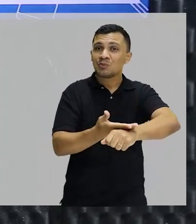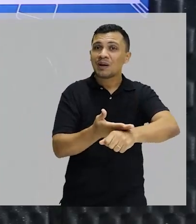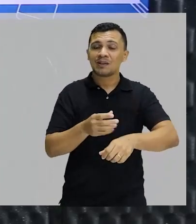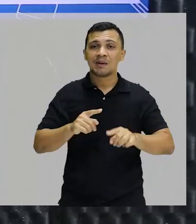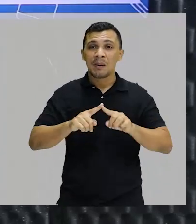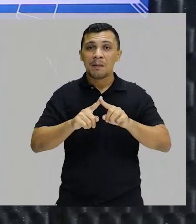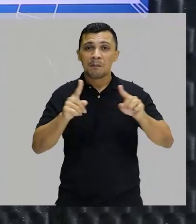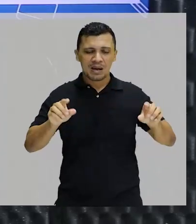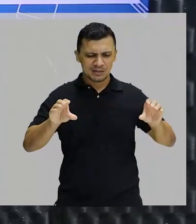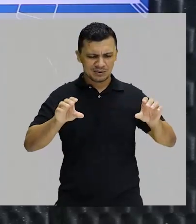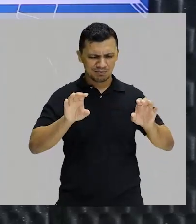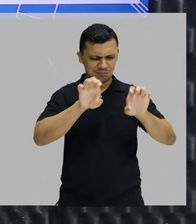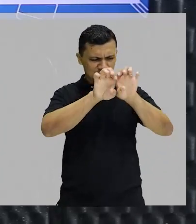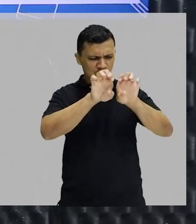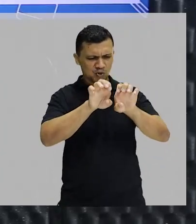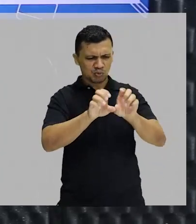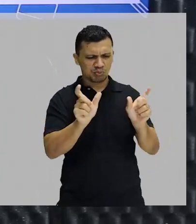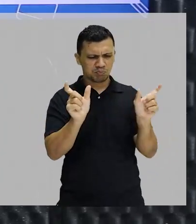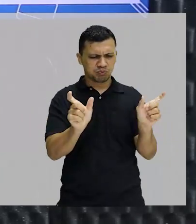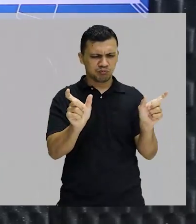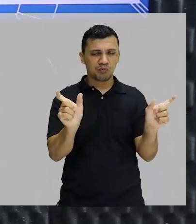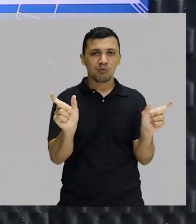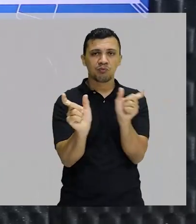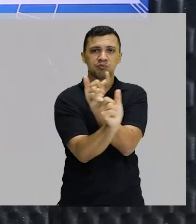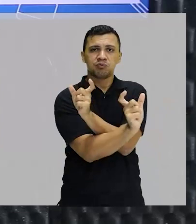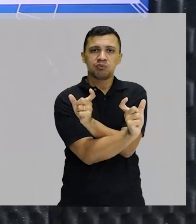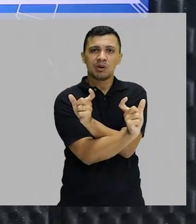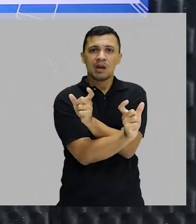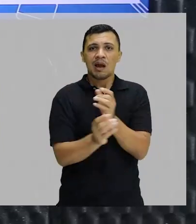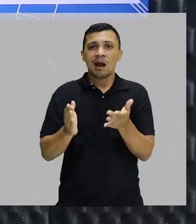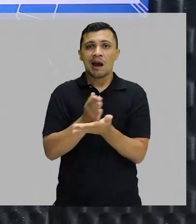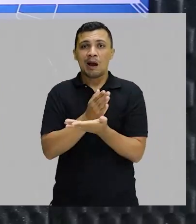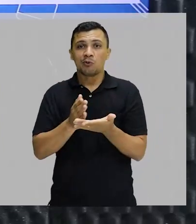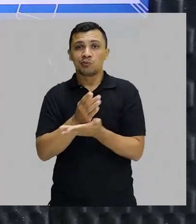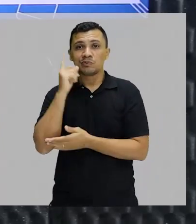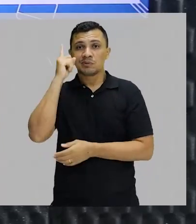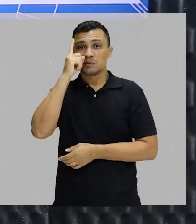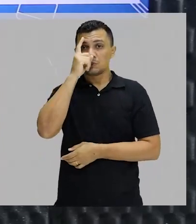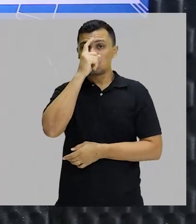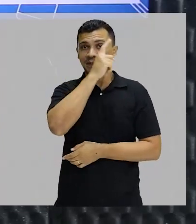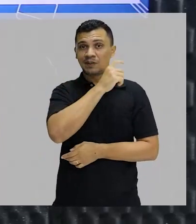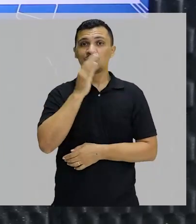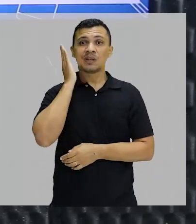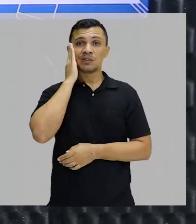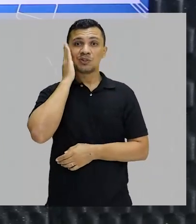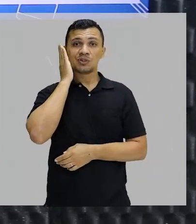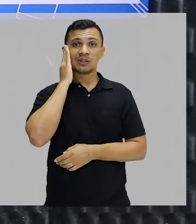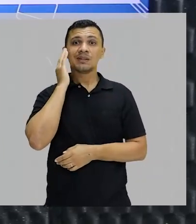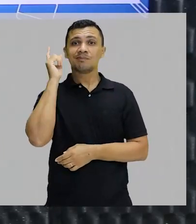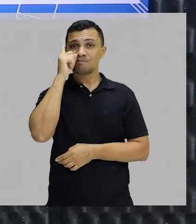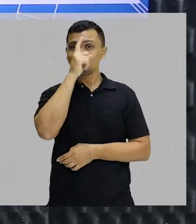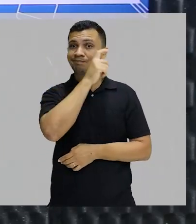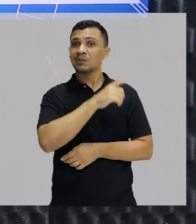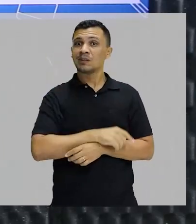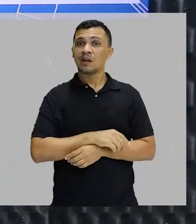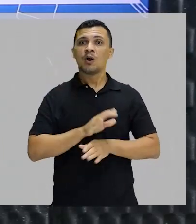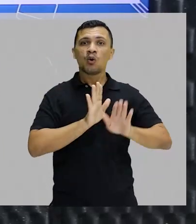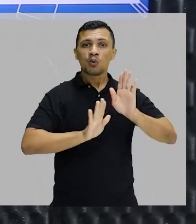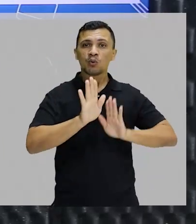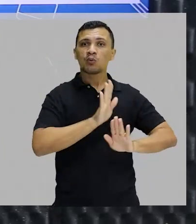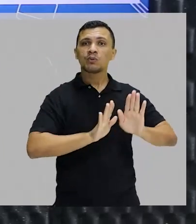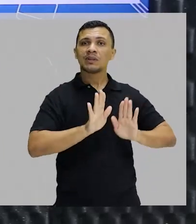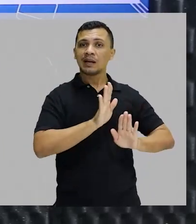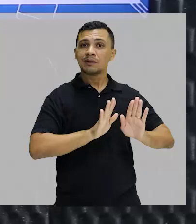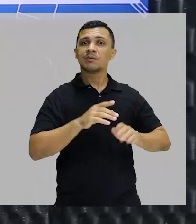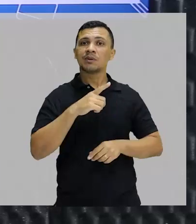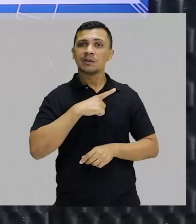estrutura muda, algumas pessoas sentem um pouco de dificuldade de identificar. Então, muito cuidado quando